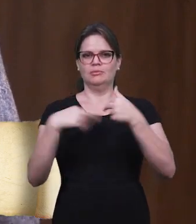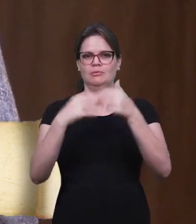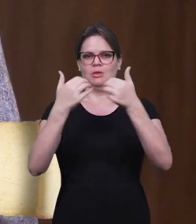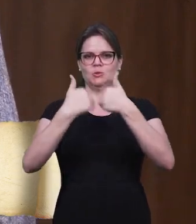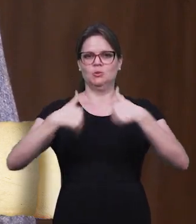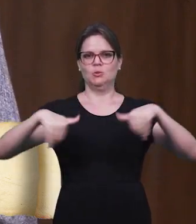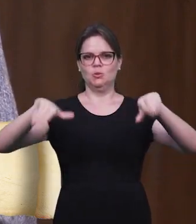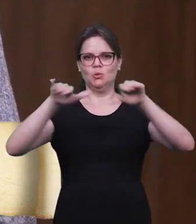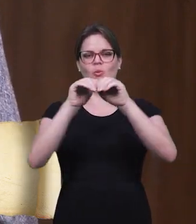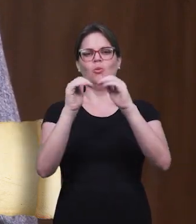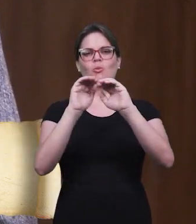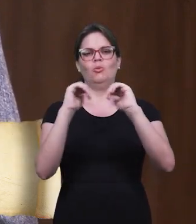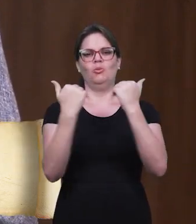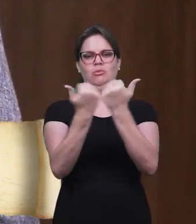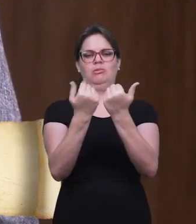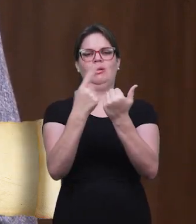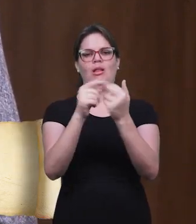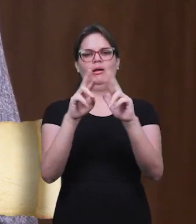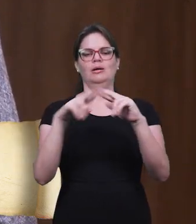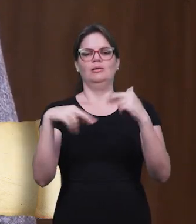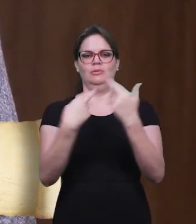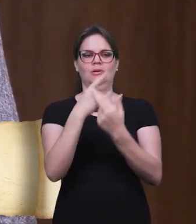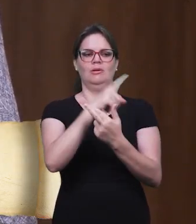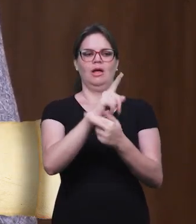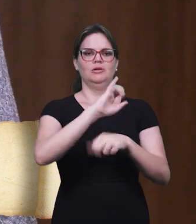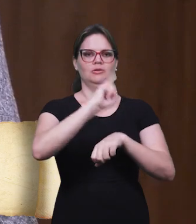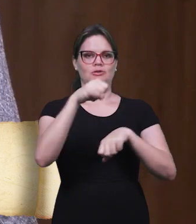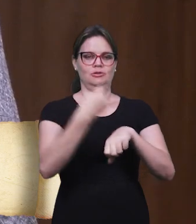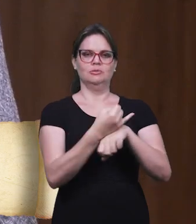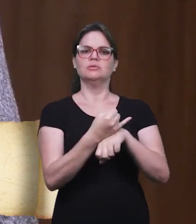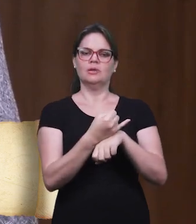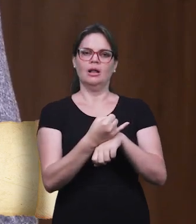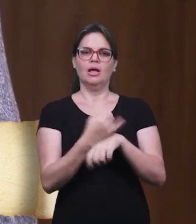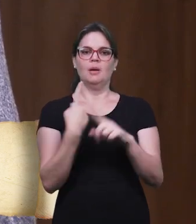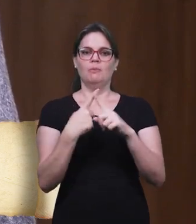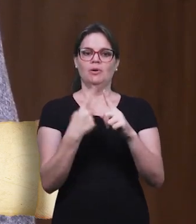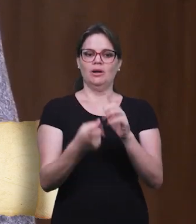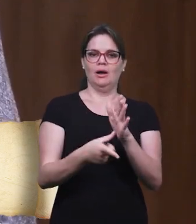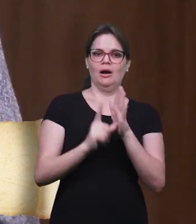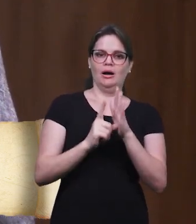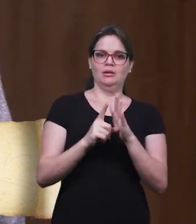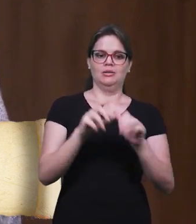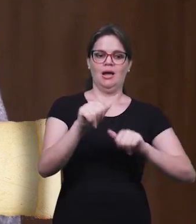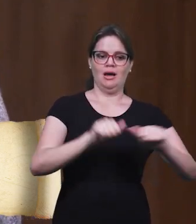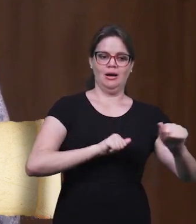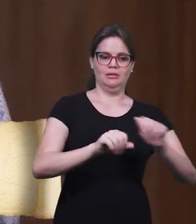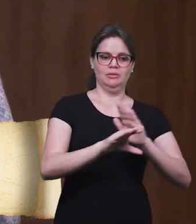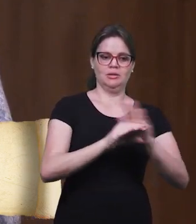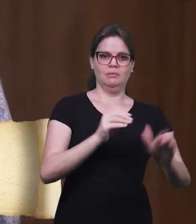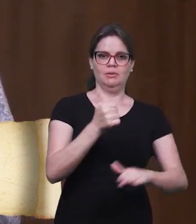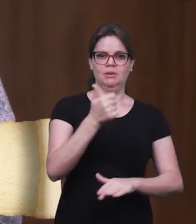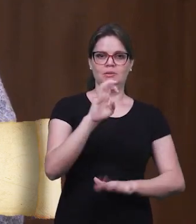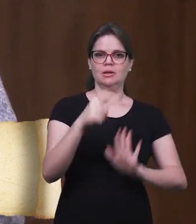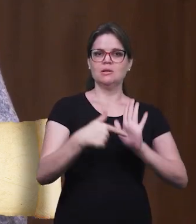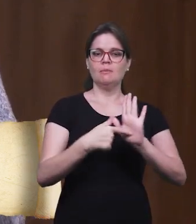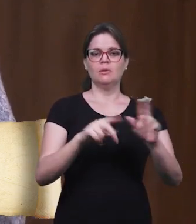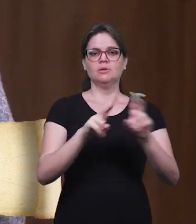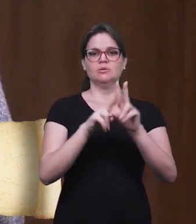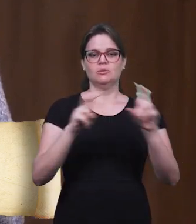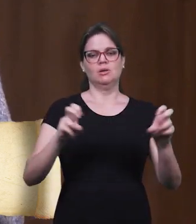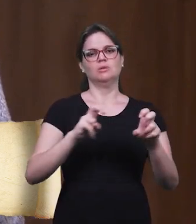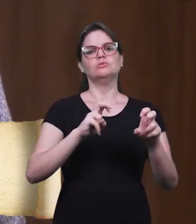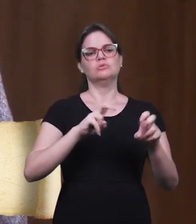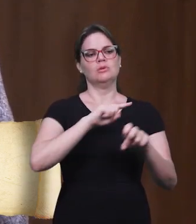dizendo a respeito da circuncisão. Os gentios não precisavam se circuncidar quando